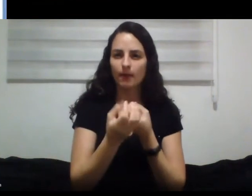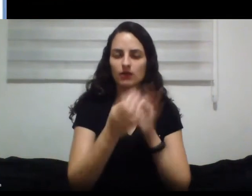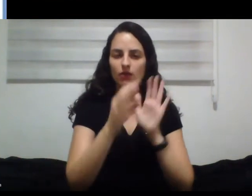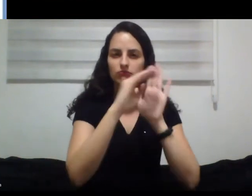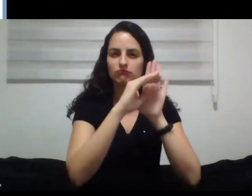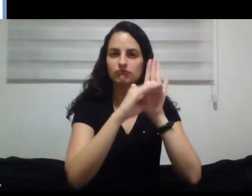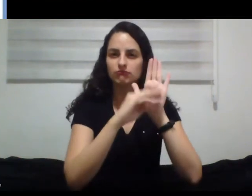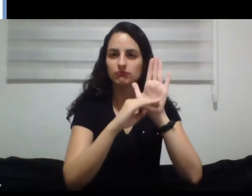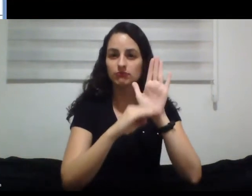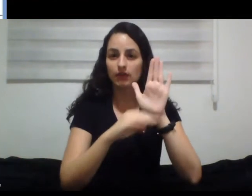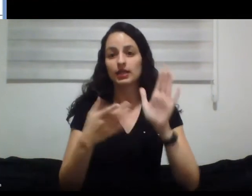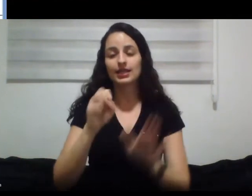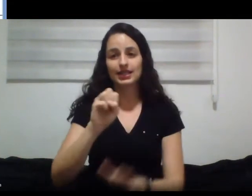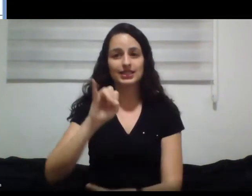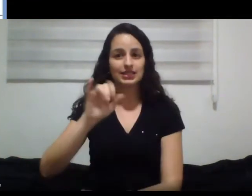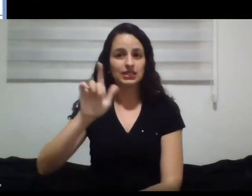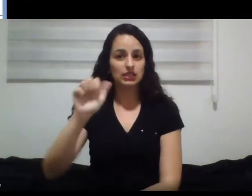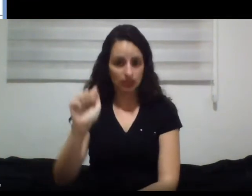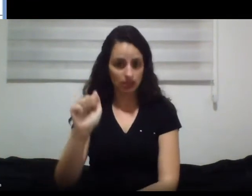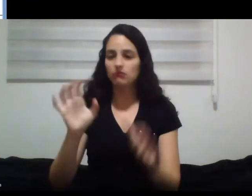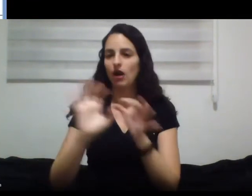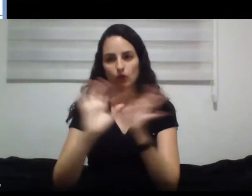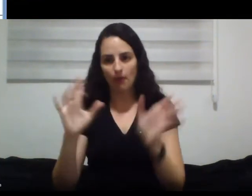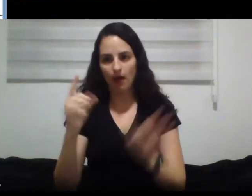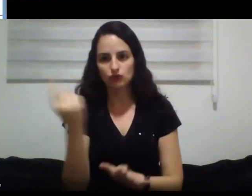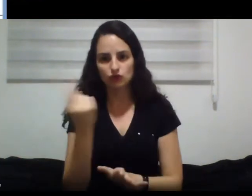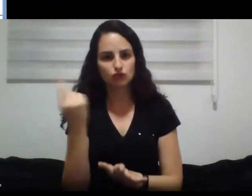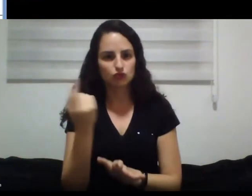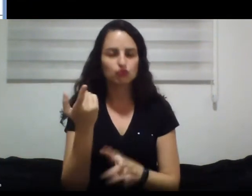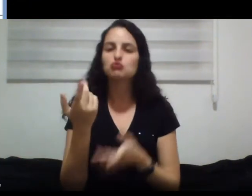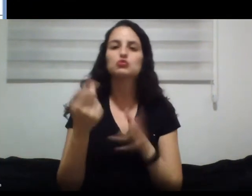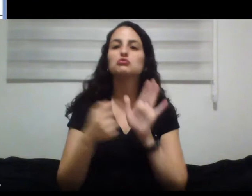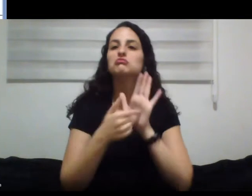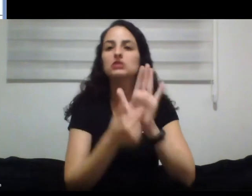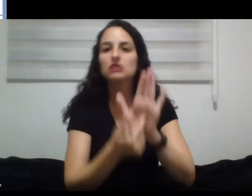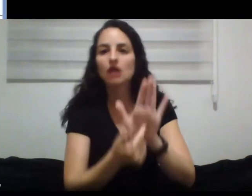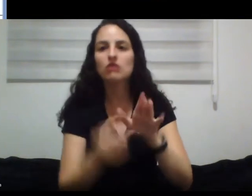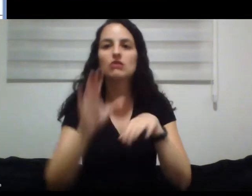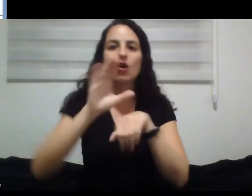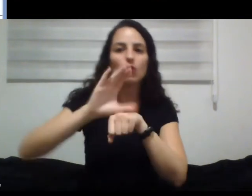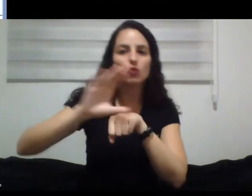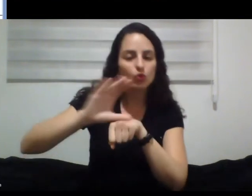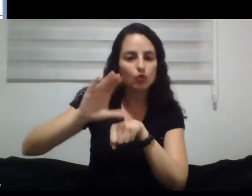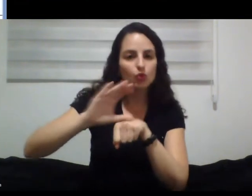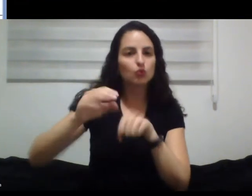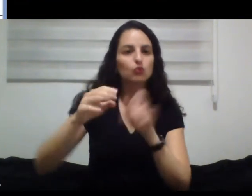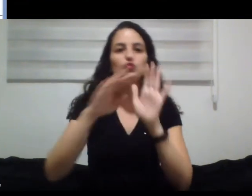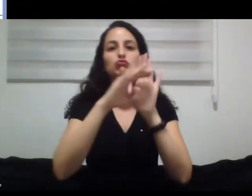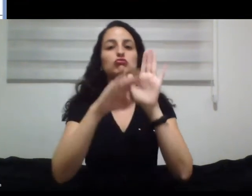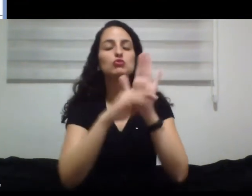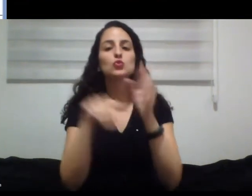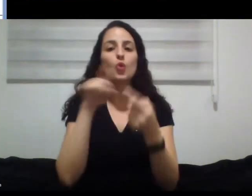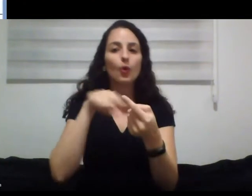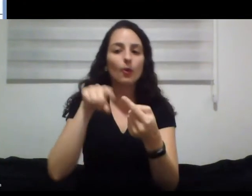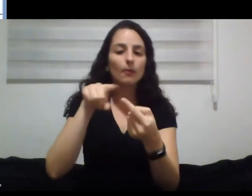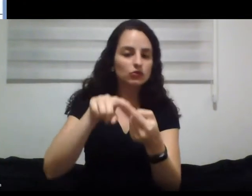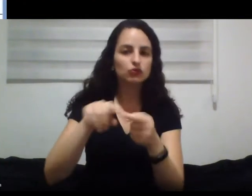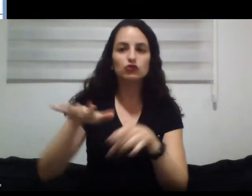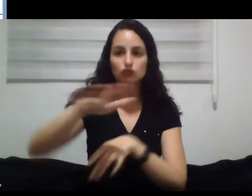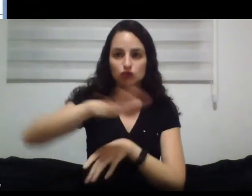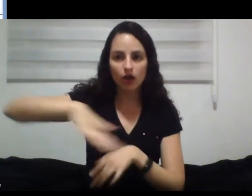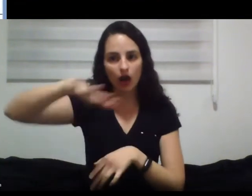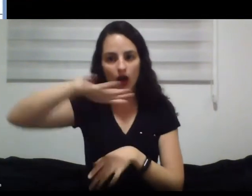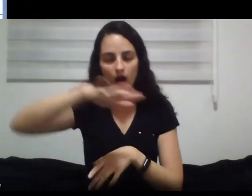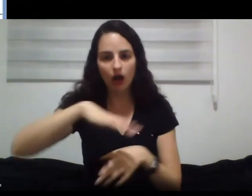aprendi que está no SIGA, desculpa. Se é uma disciplina teórica, já tem umas 60 horas, 90 aqui, horas. Tá.